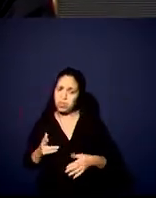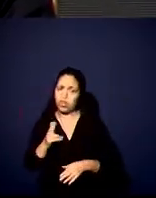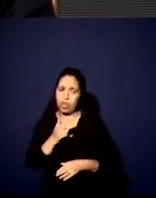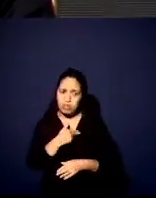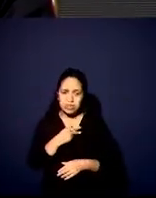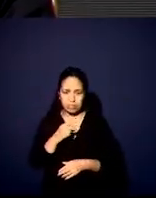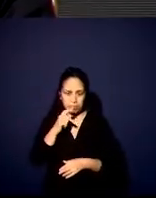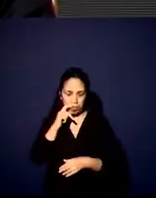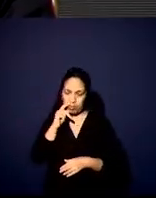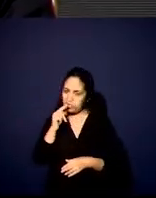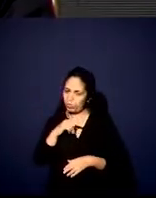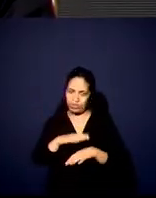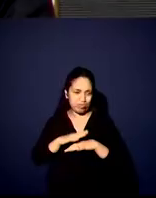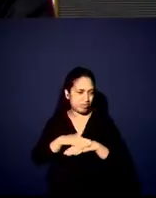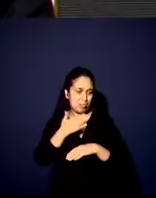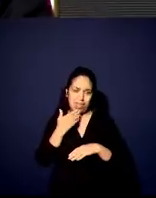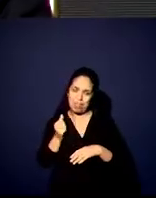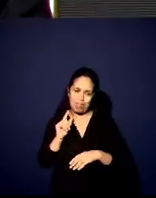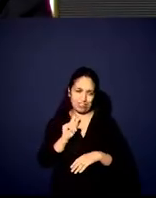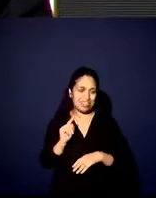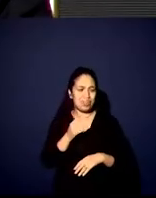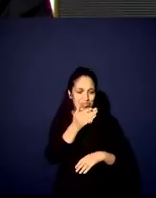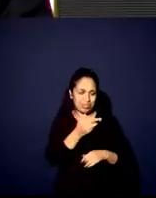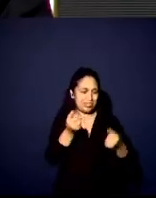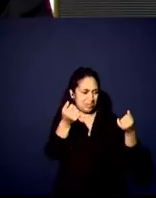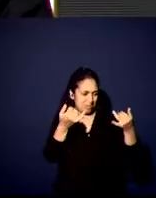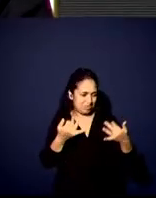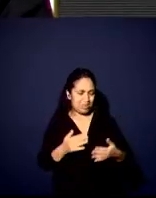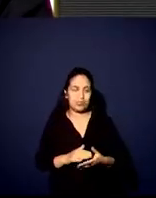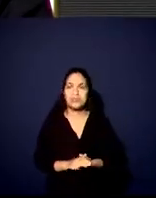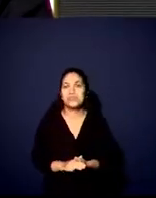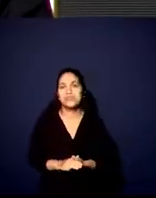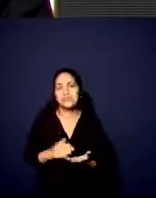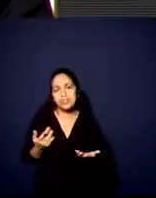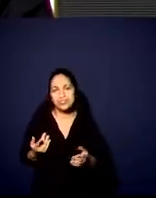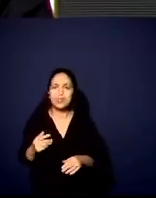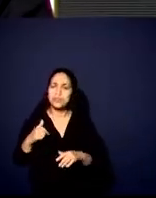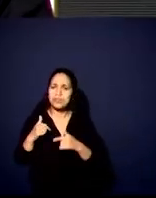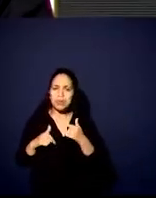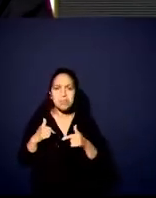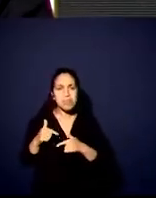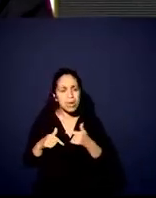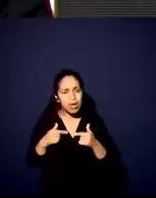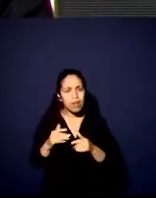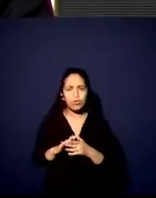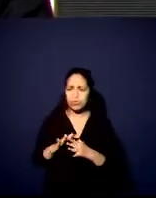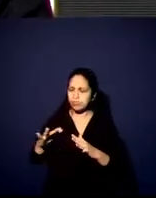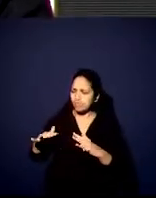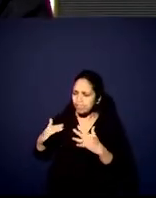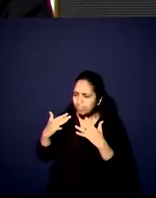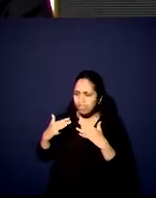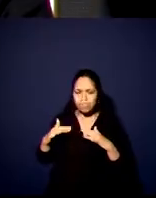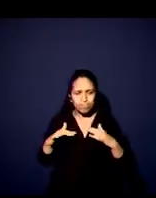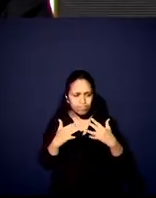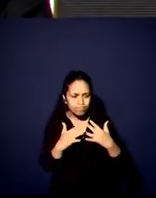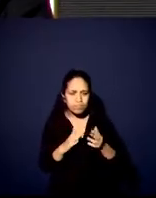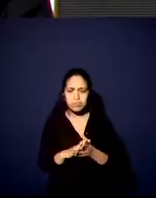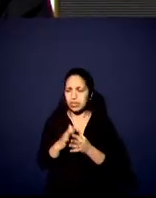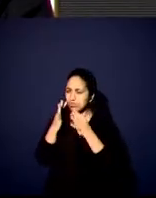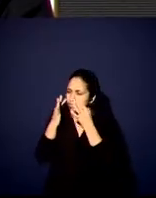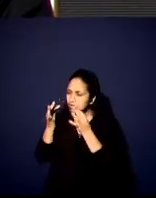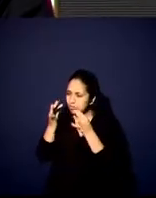mas longe disso é muito trabalho é escutar muito conversar